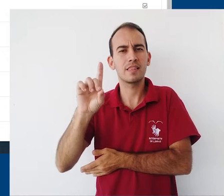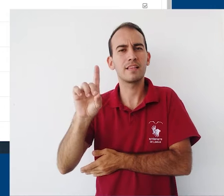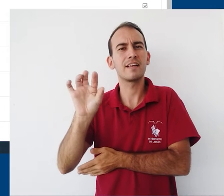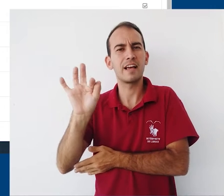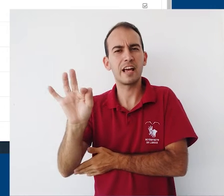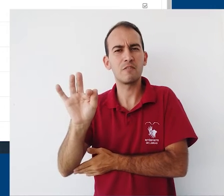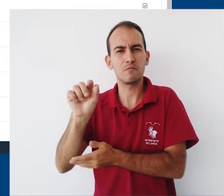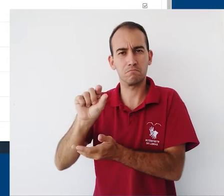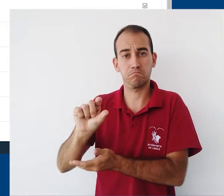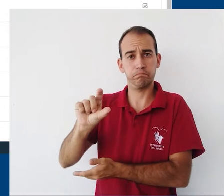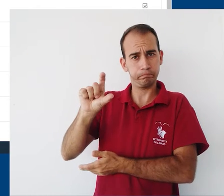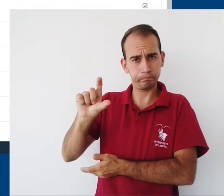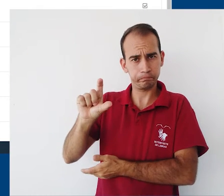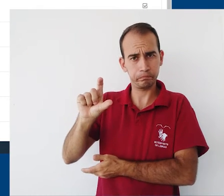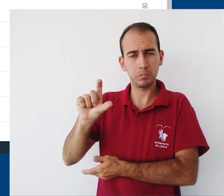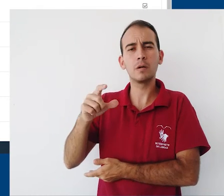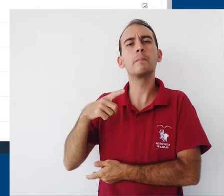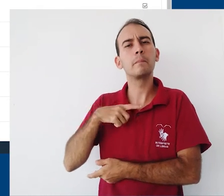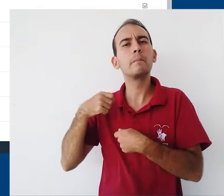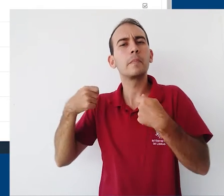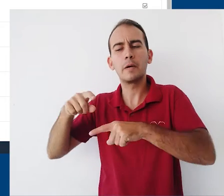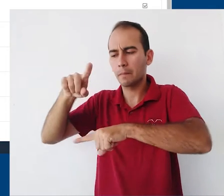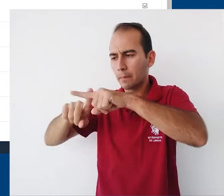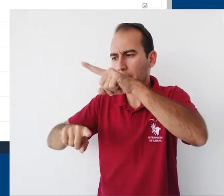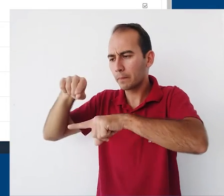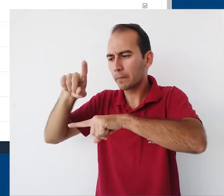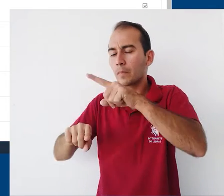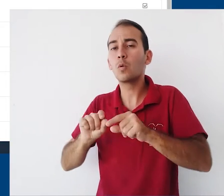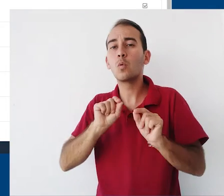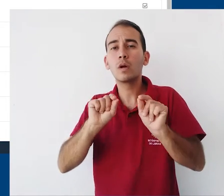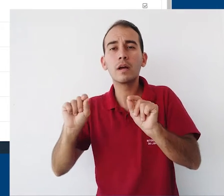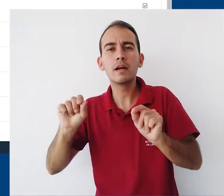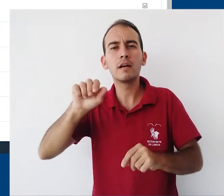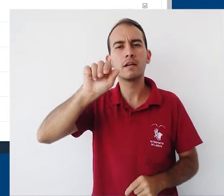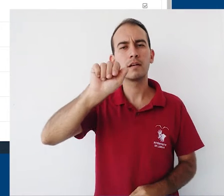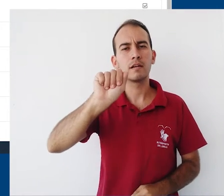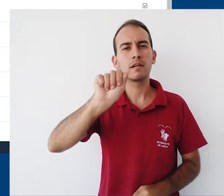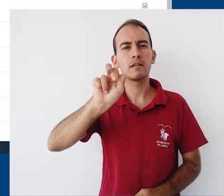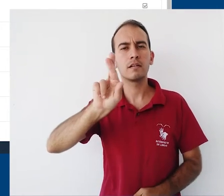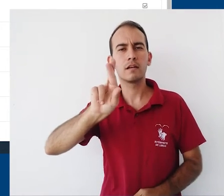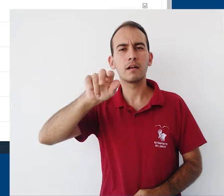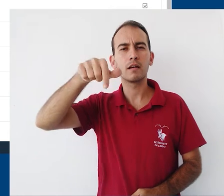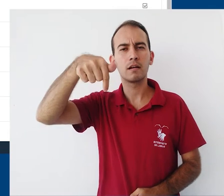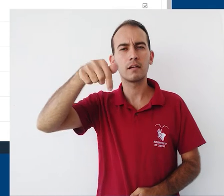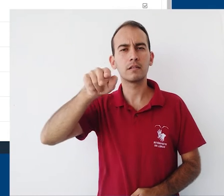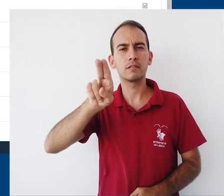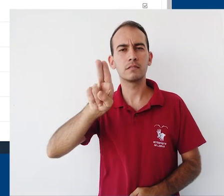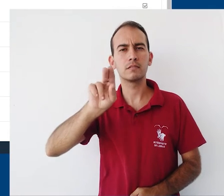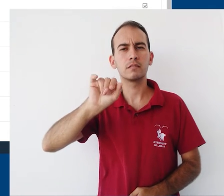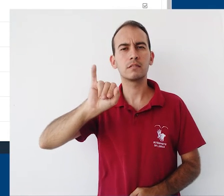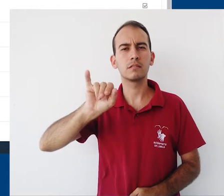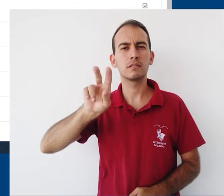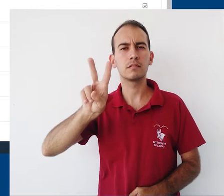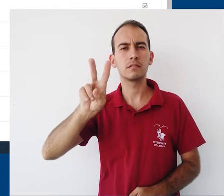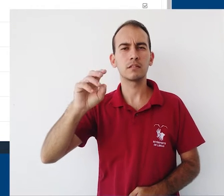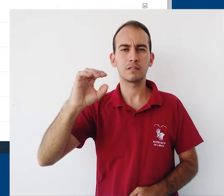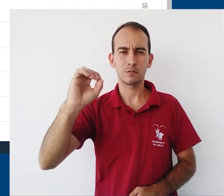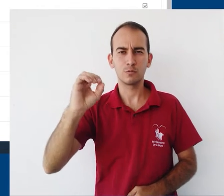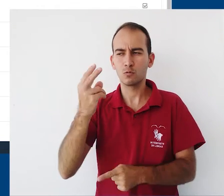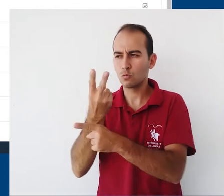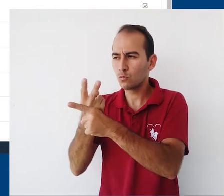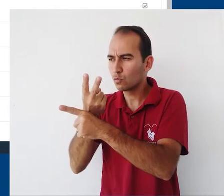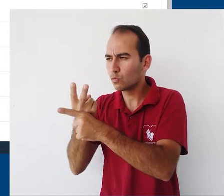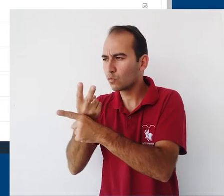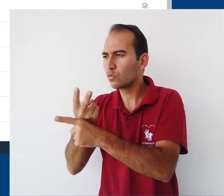recurso arquivo seria mais interessante. Ele vai fornecer um espaço dentro da plataforma onde o